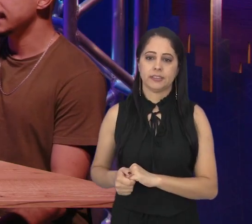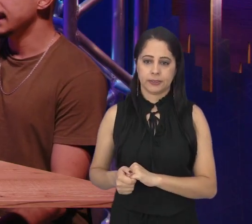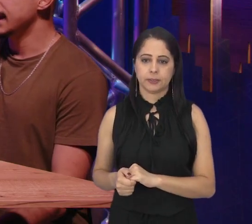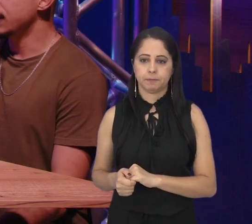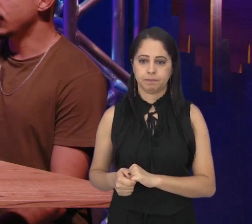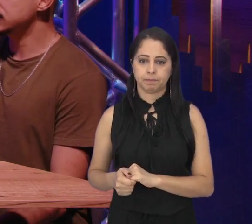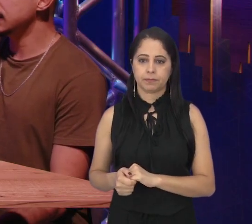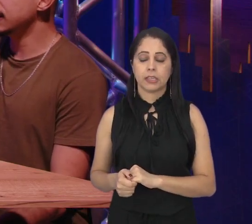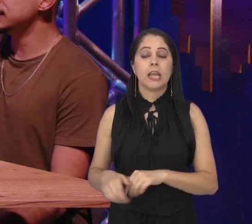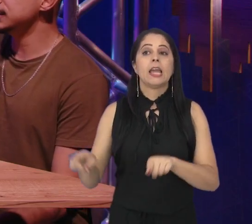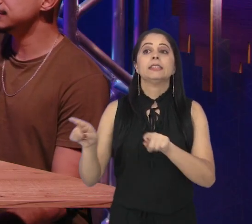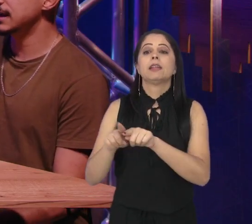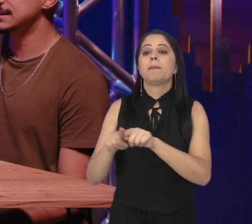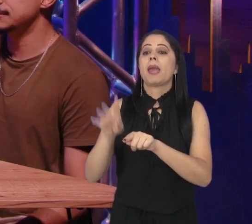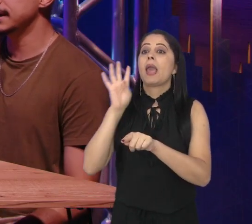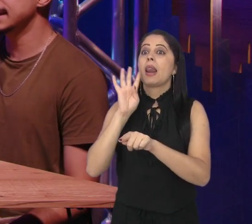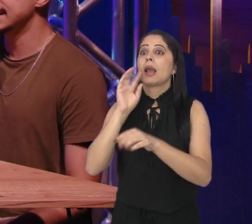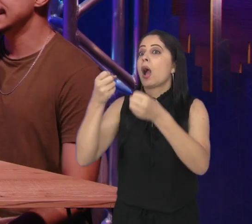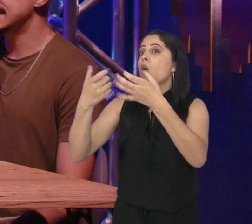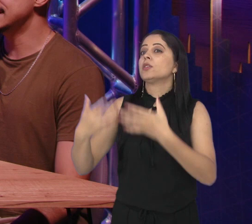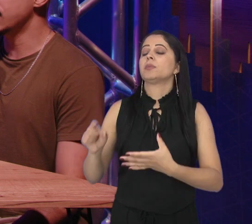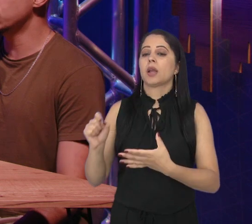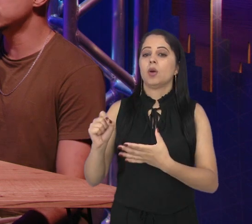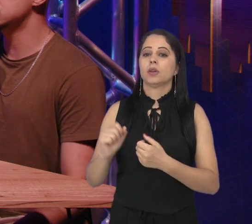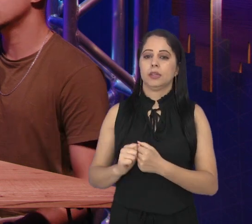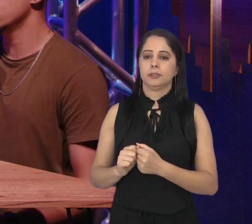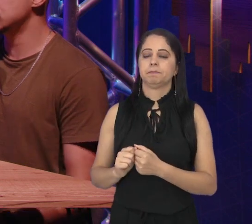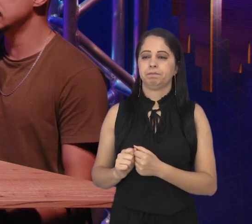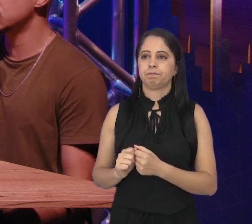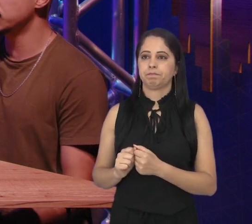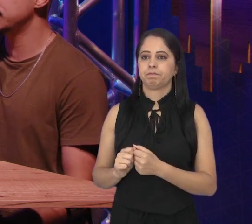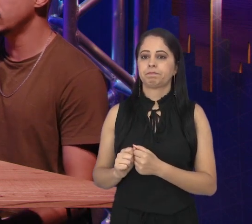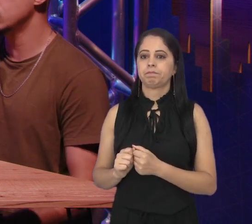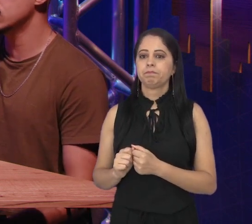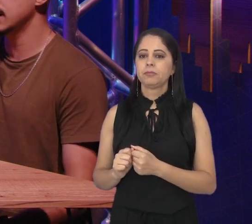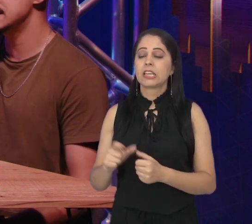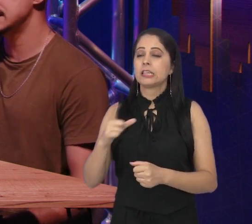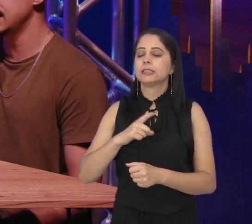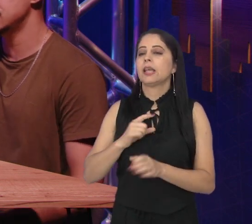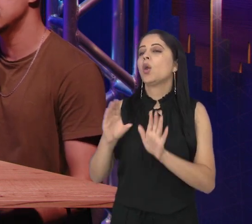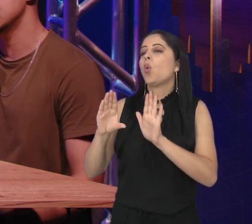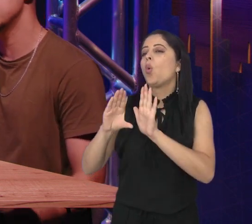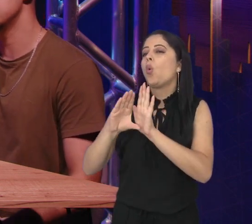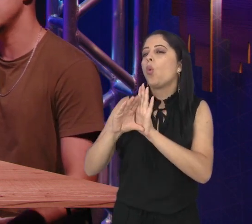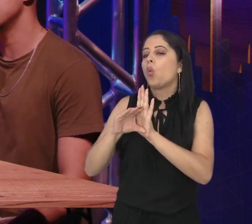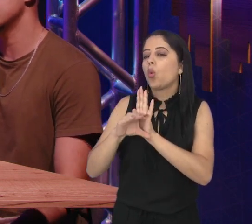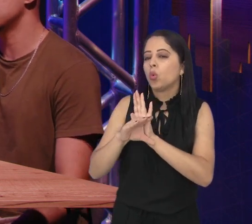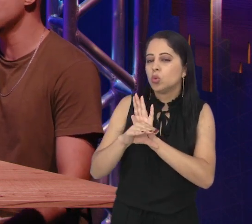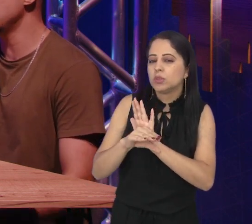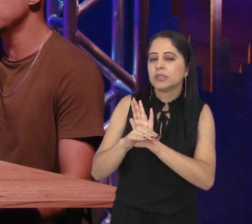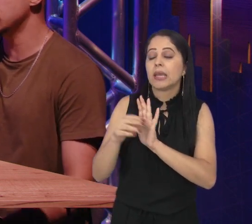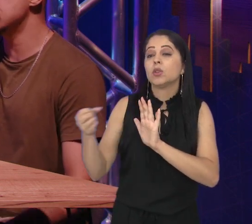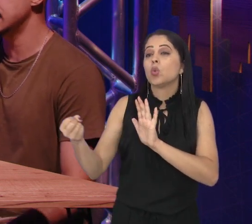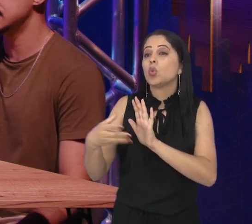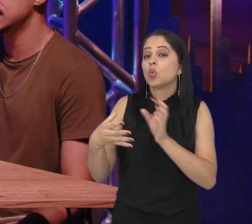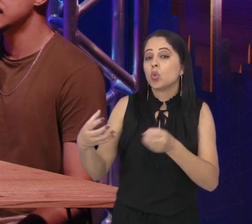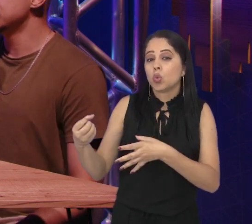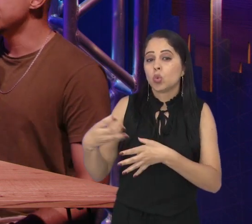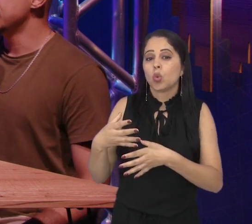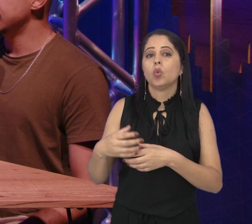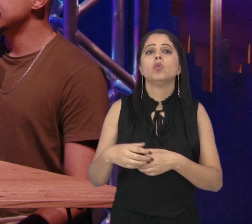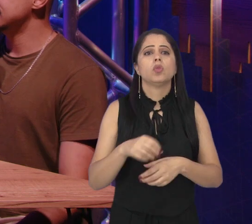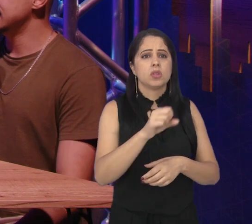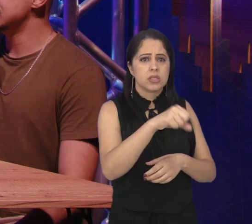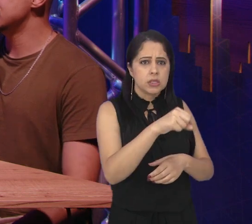E eu acho legal a gente falar também que tem um conceito um pouco recente, né? Tudo é muito recente. Tudo é